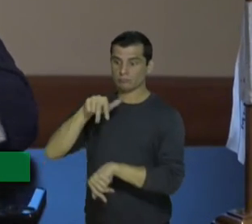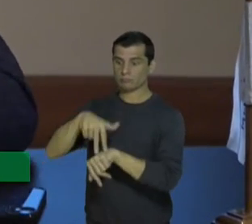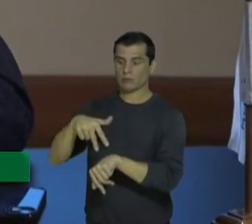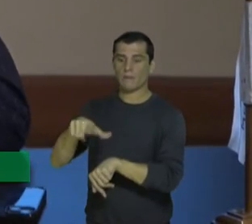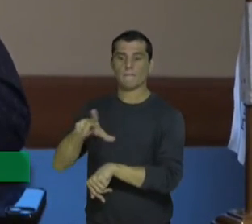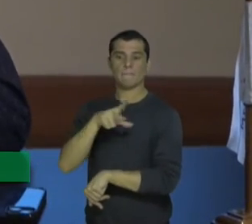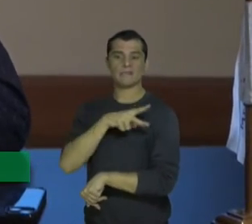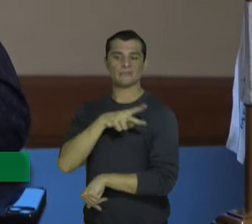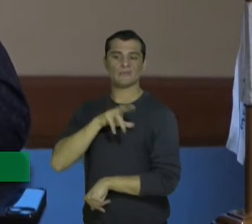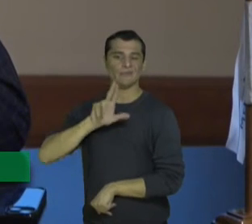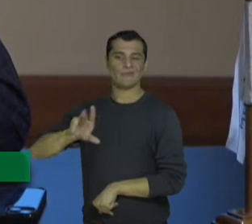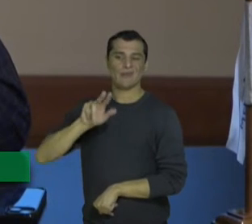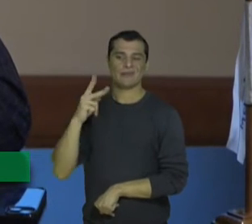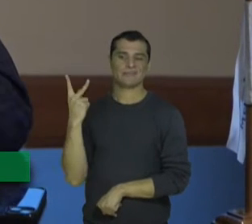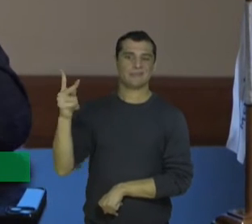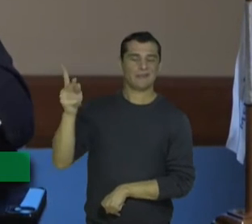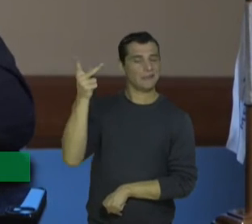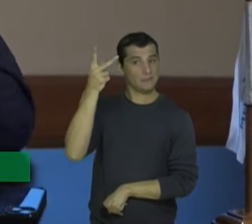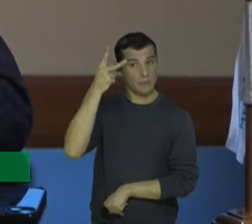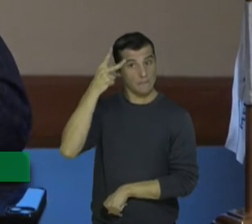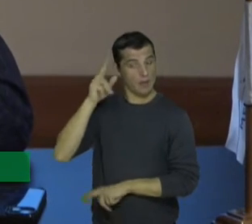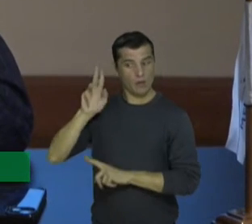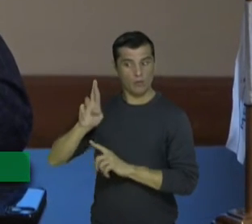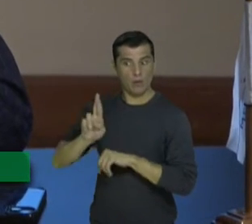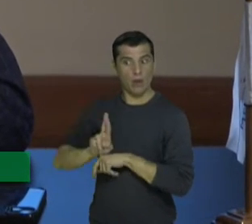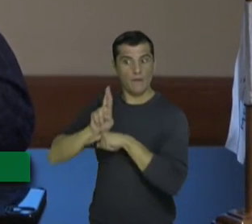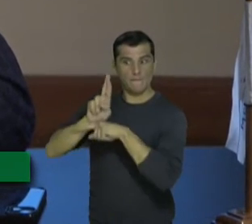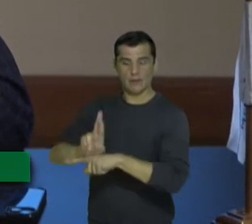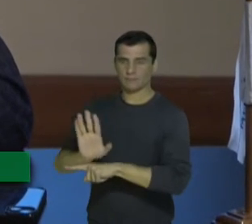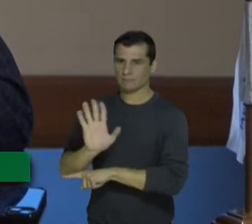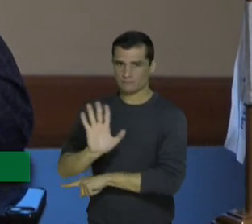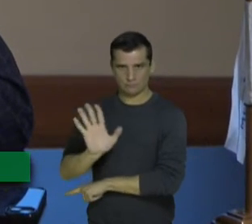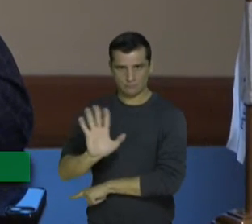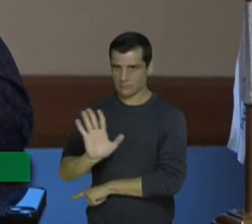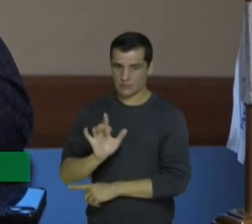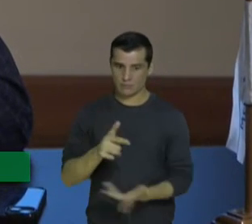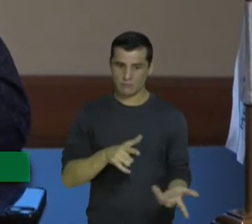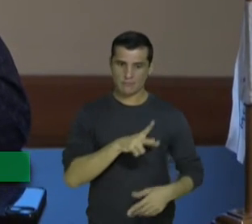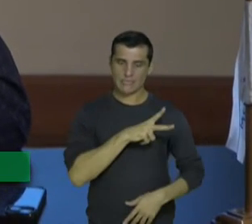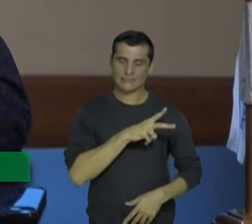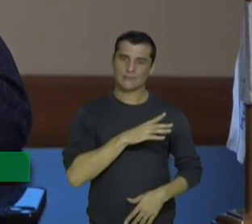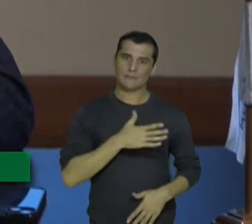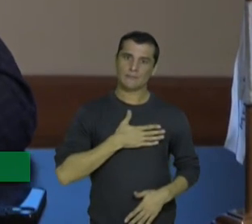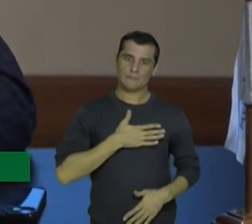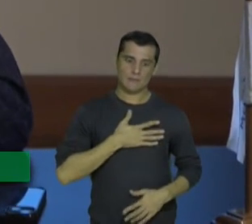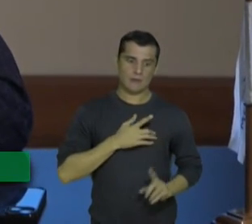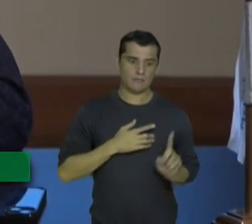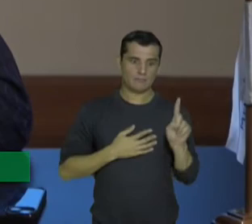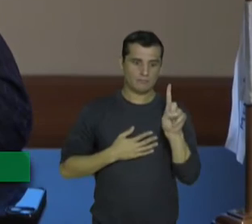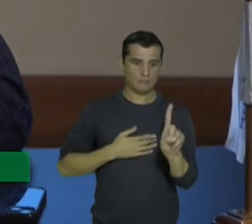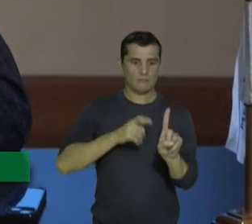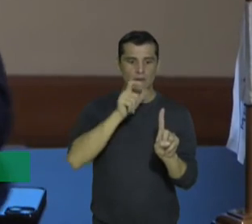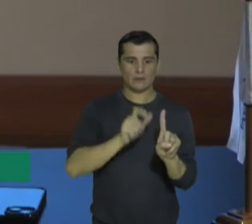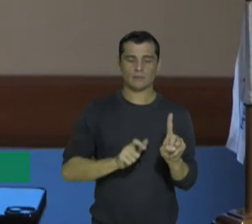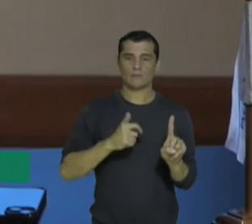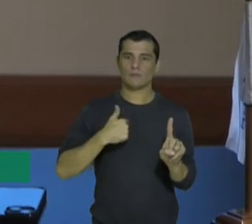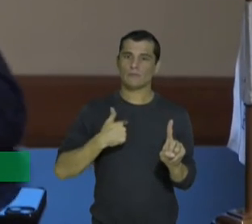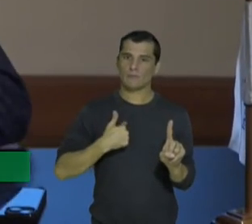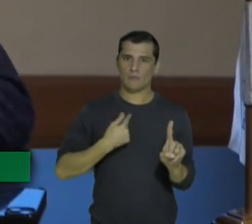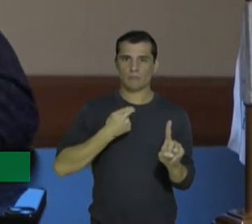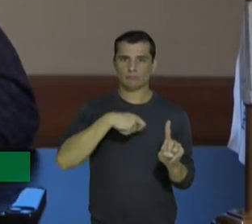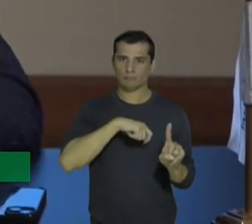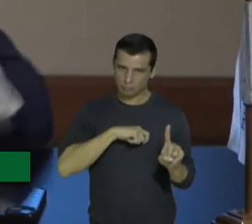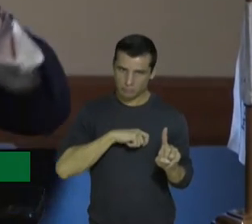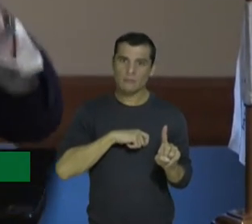falando em nome do Governo de São Paulo e tampouco estou falando em nome do Itamarati né embora seja Diplomata de carreira como o